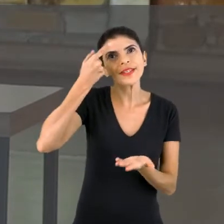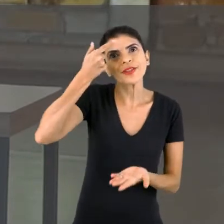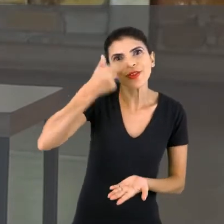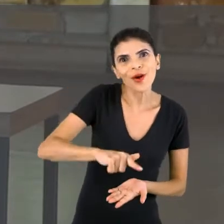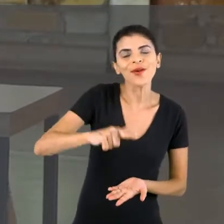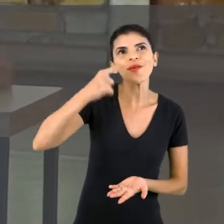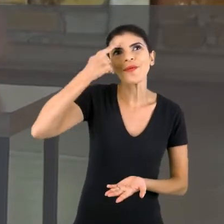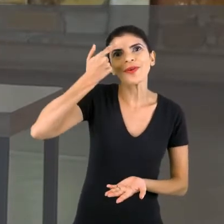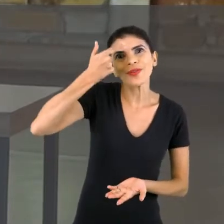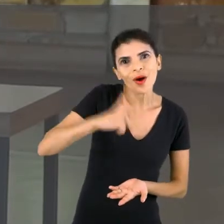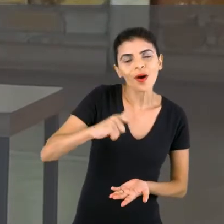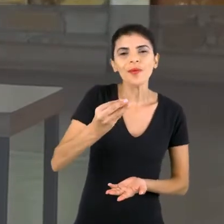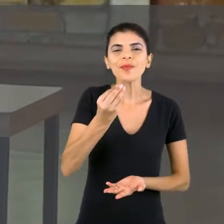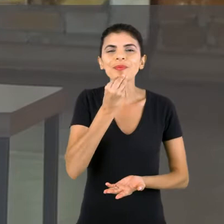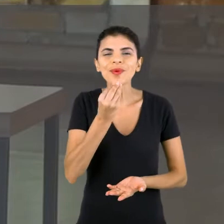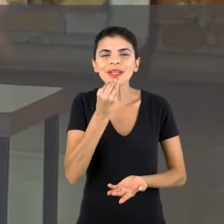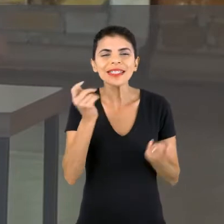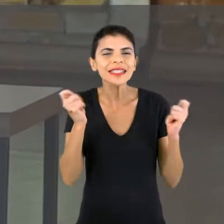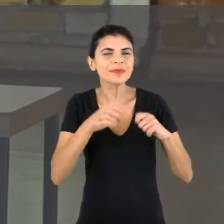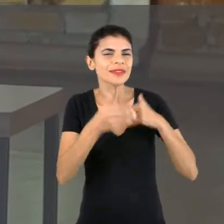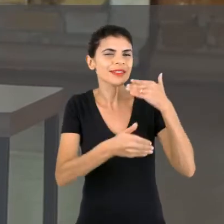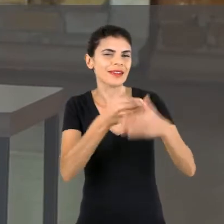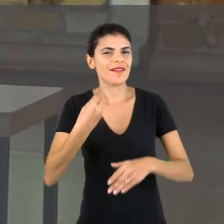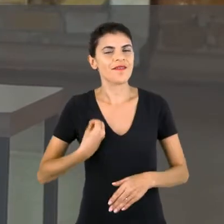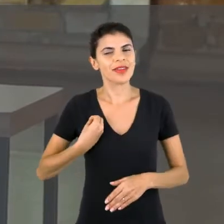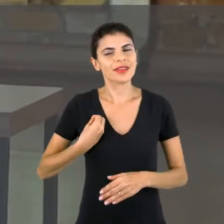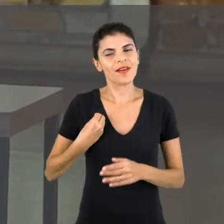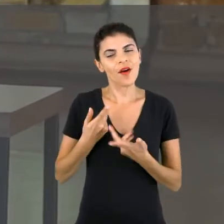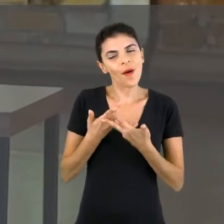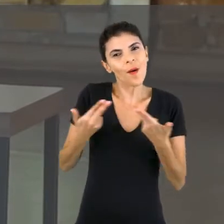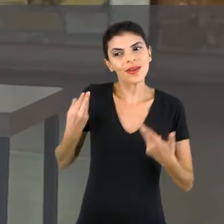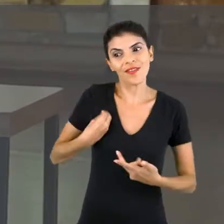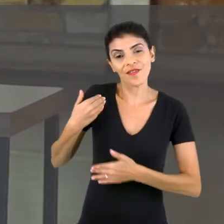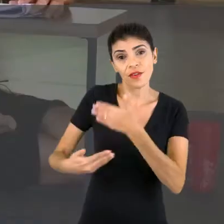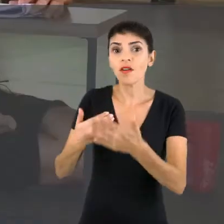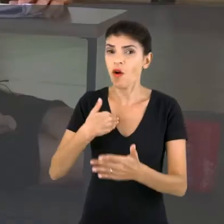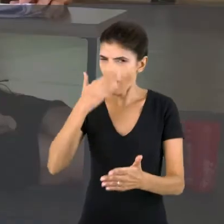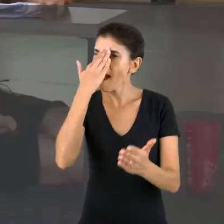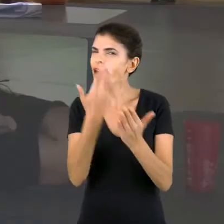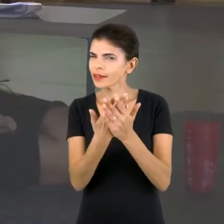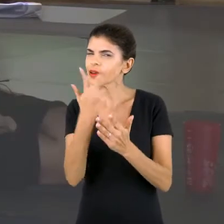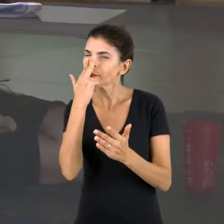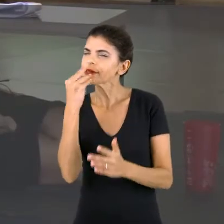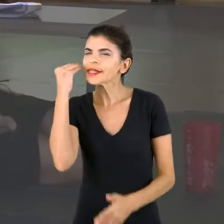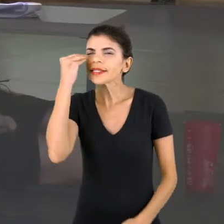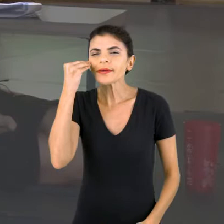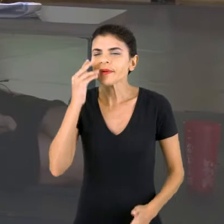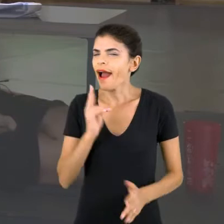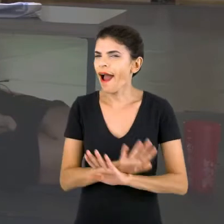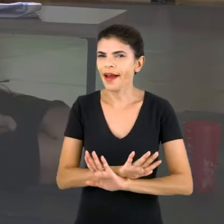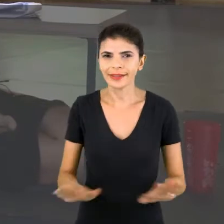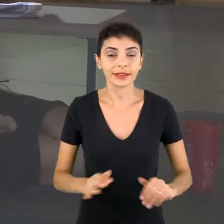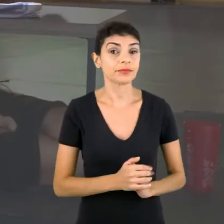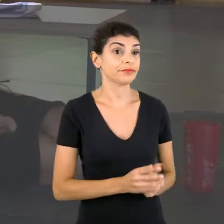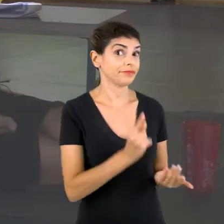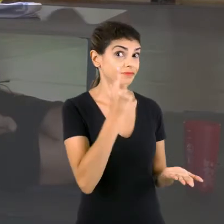ser repensados, porque vocês vão ver mais possibilidades na vida, mais coisas para viver. Pelo menos eu acho que a gente acredita. A nossa experiência foi sempre